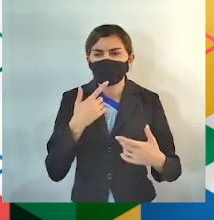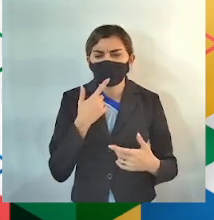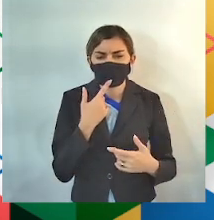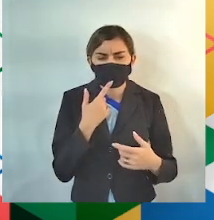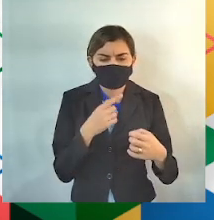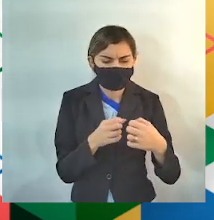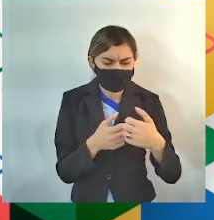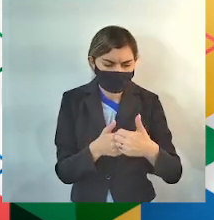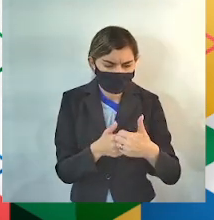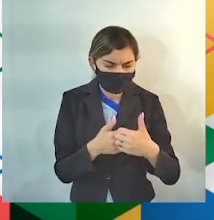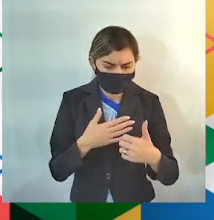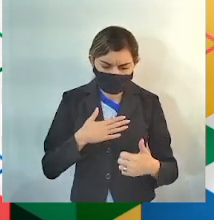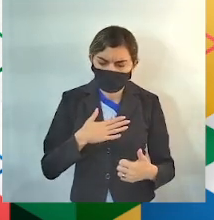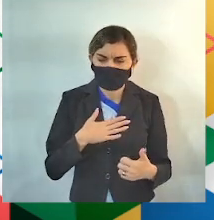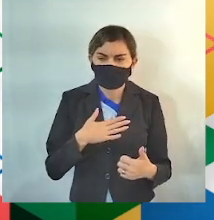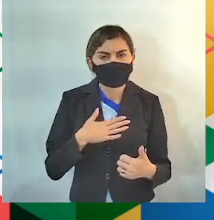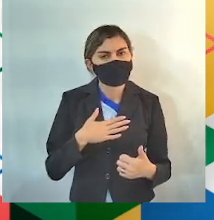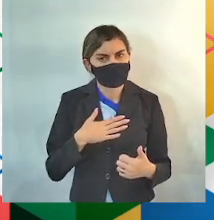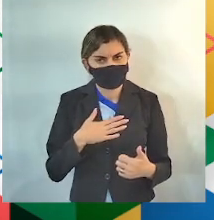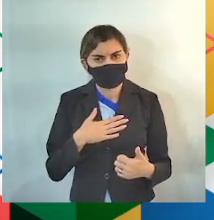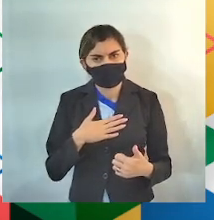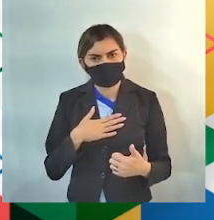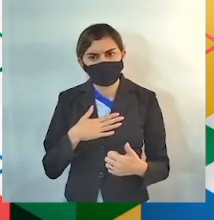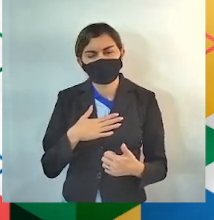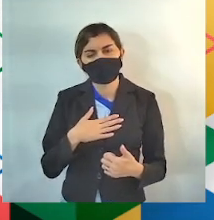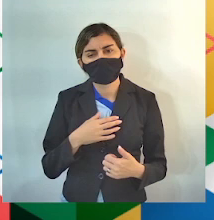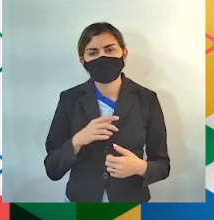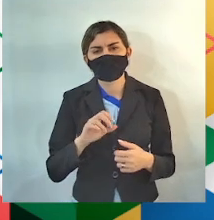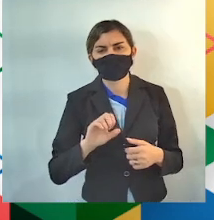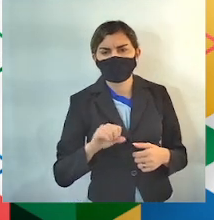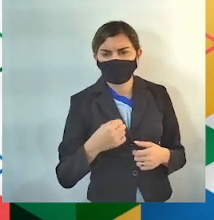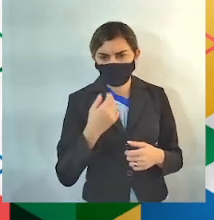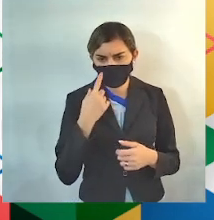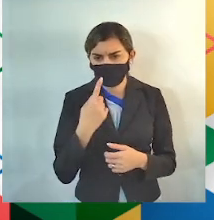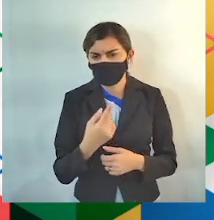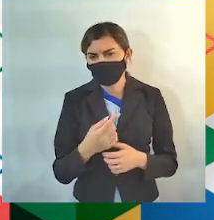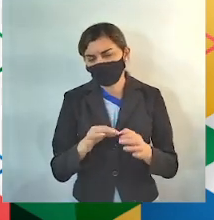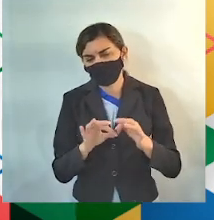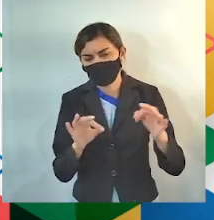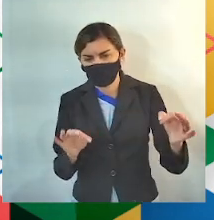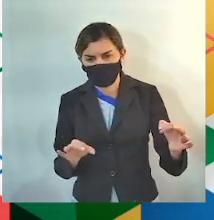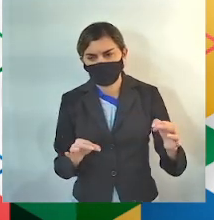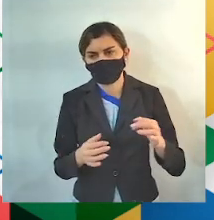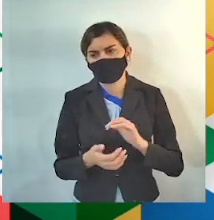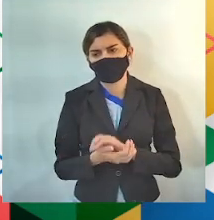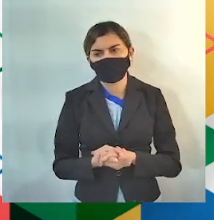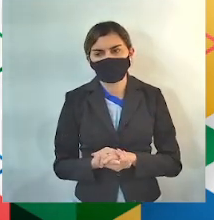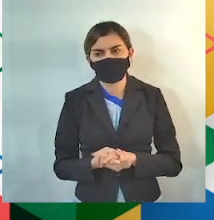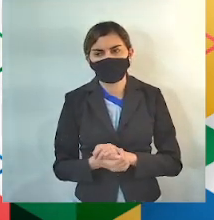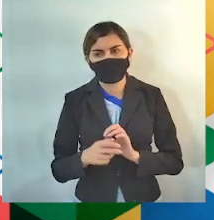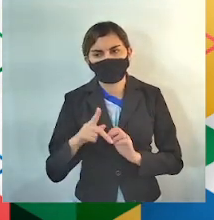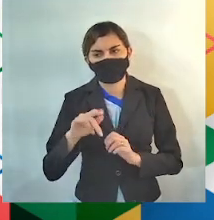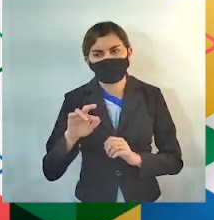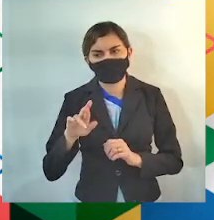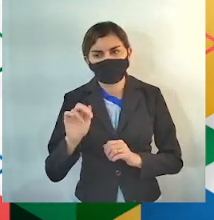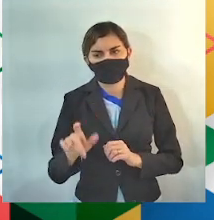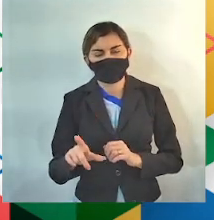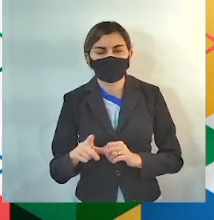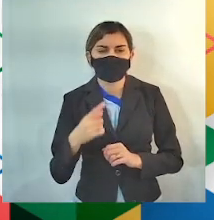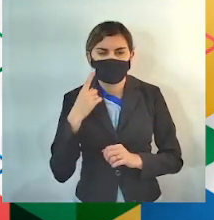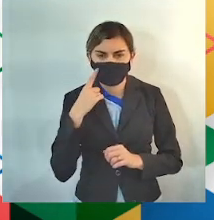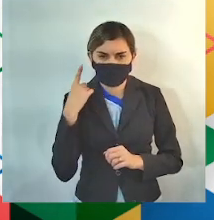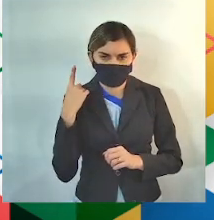estiver próximo a mim, here, no singular eu vou usar this. No plural eu vou usar